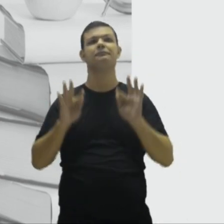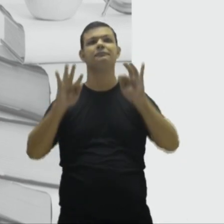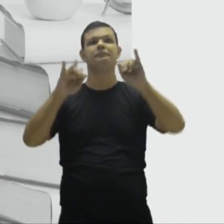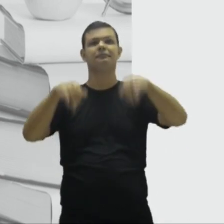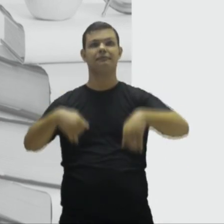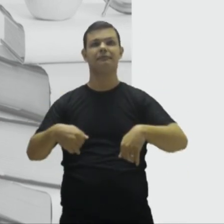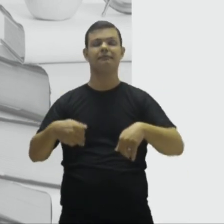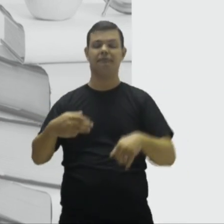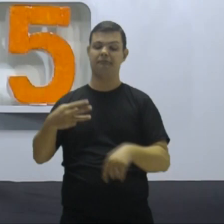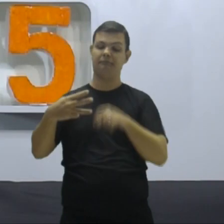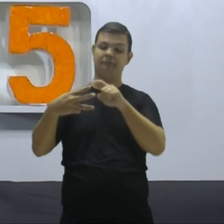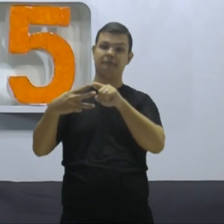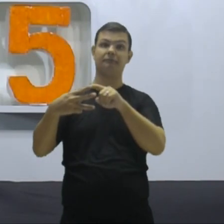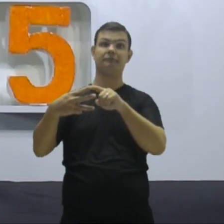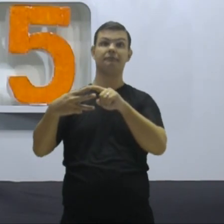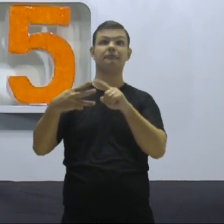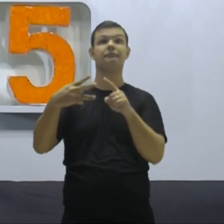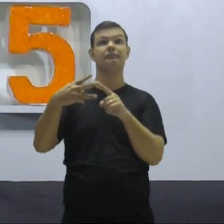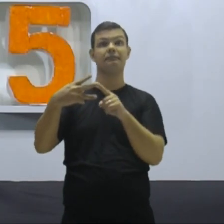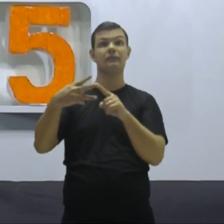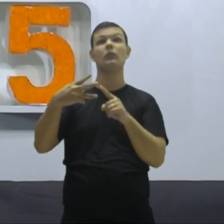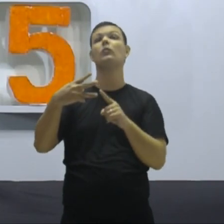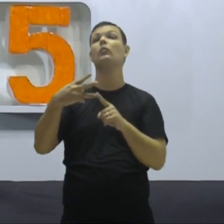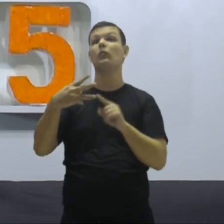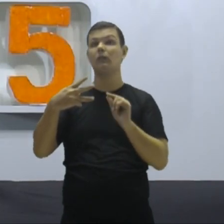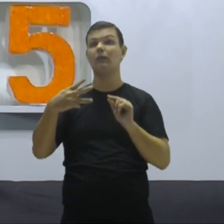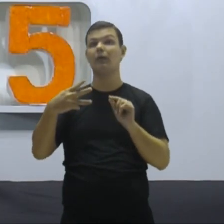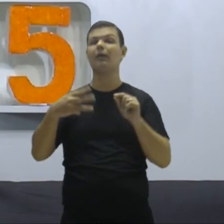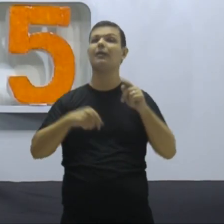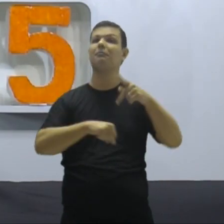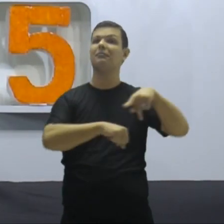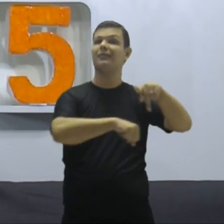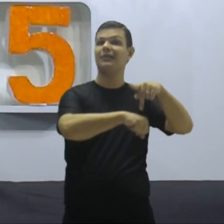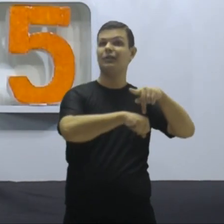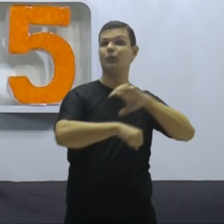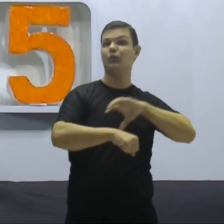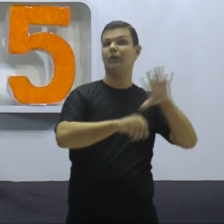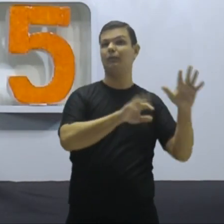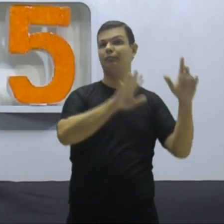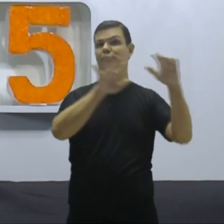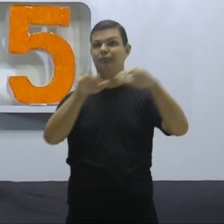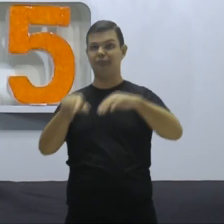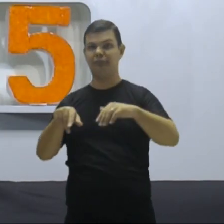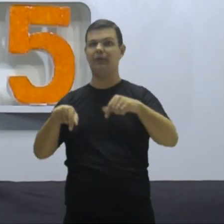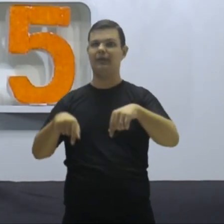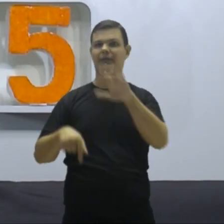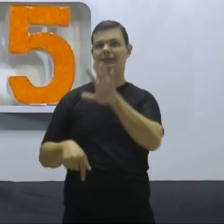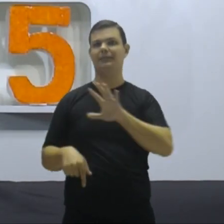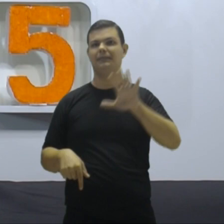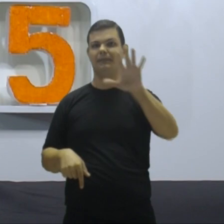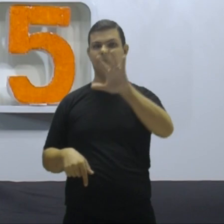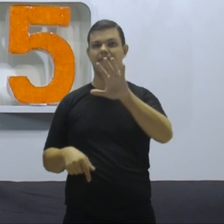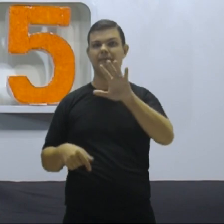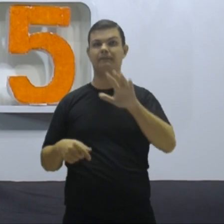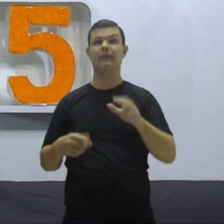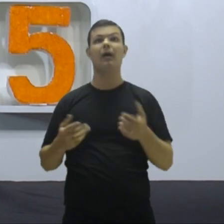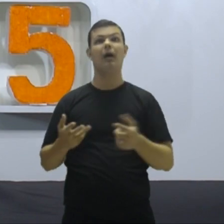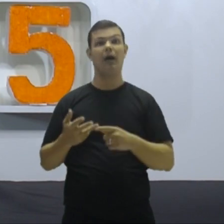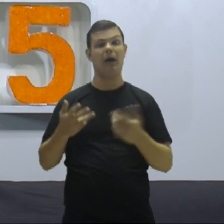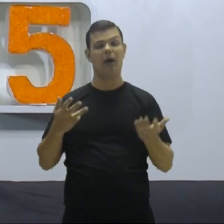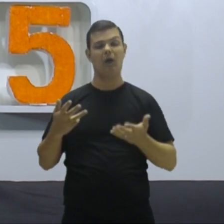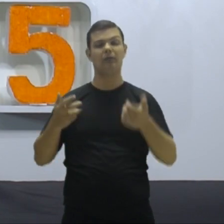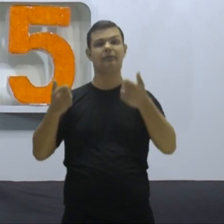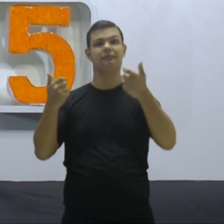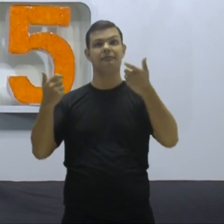Finalizando, vamos falar agora sobre a presença dos portugueses na nossa região. Essa parte dos portugueses e os